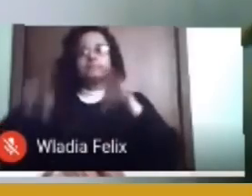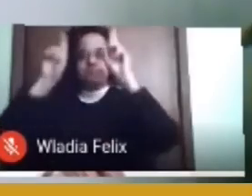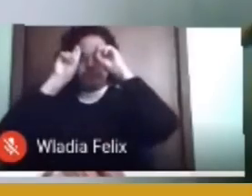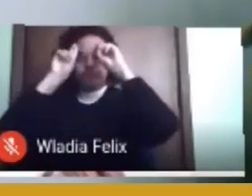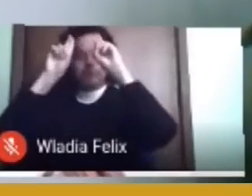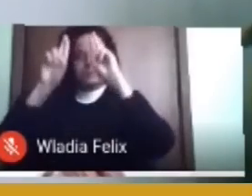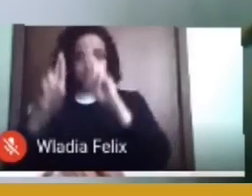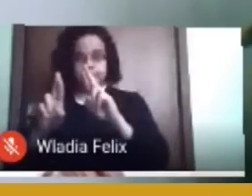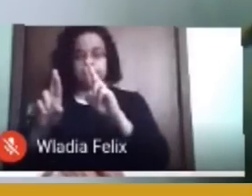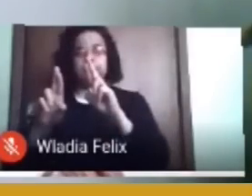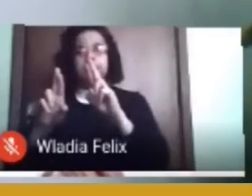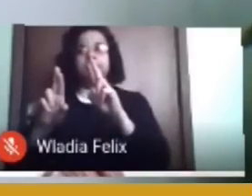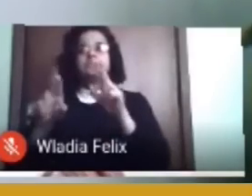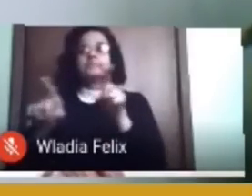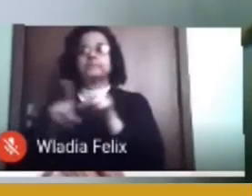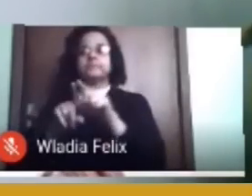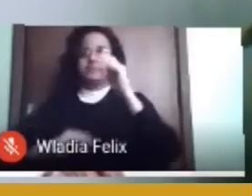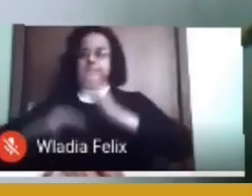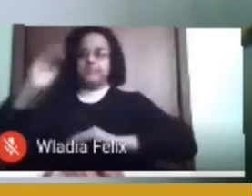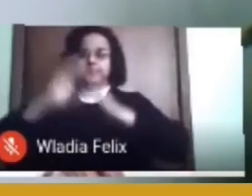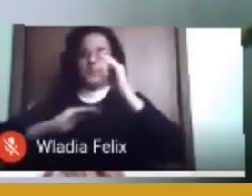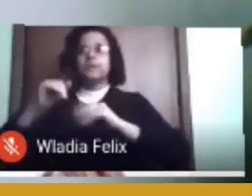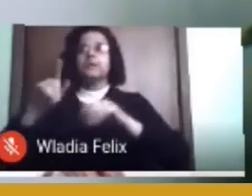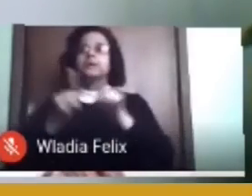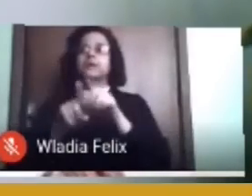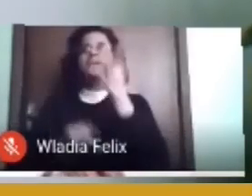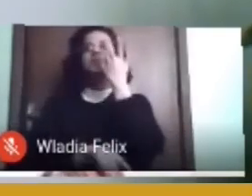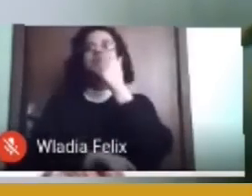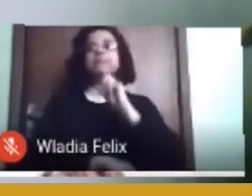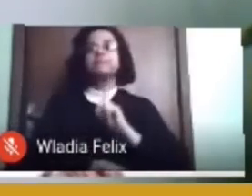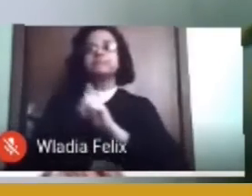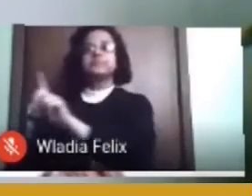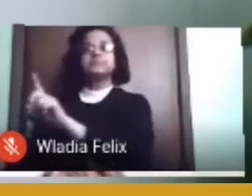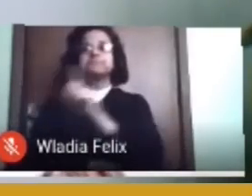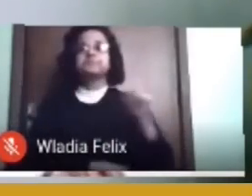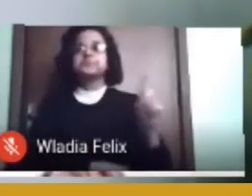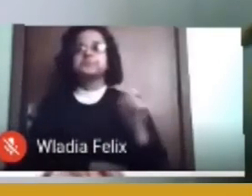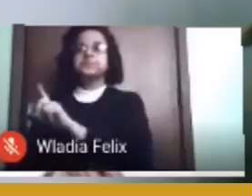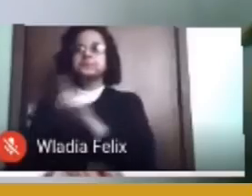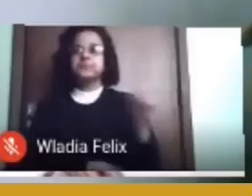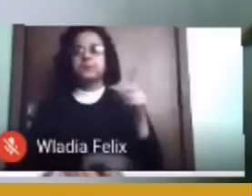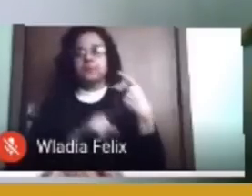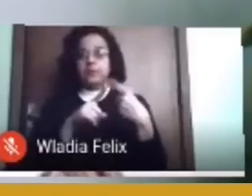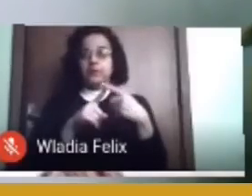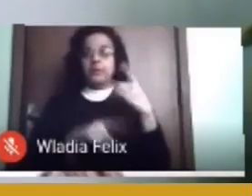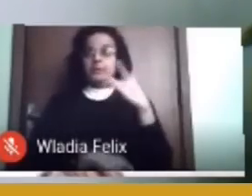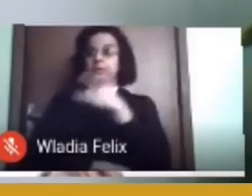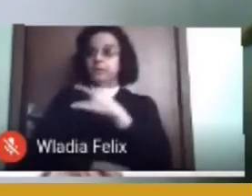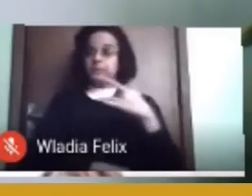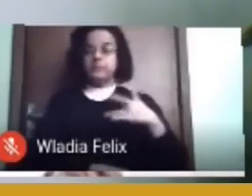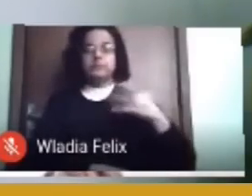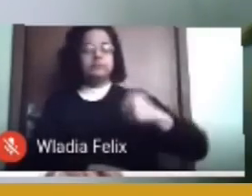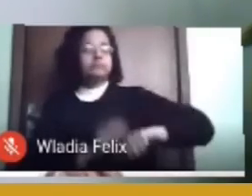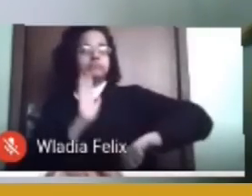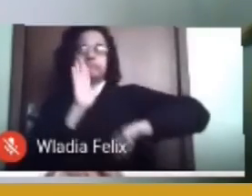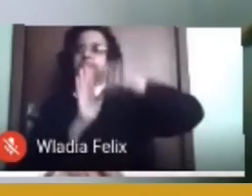lugar, a vida da criança e das nossas famílias, dos nossos profissionais em primeiro lugar. Então, como que a gente pode auxiliar em relação